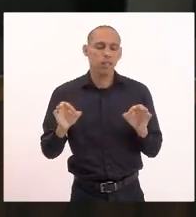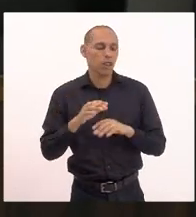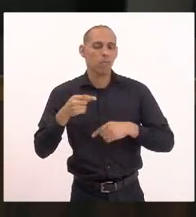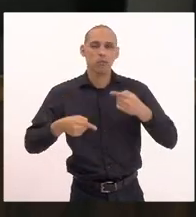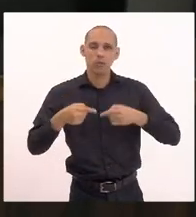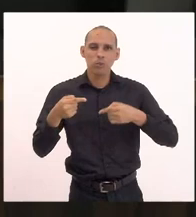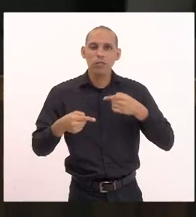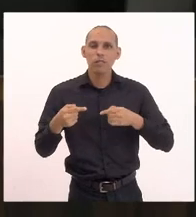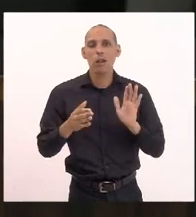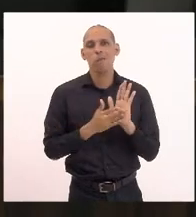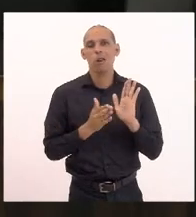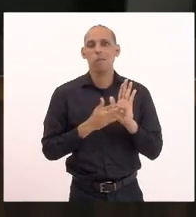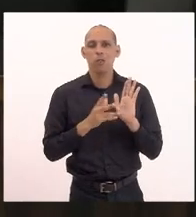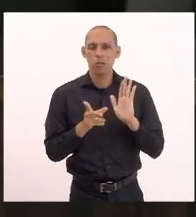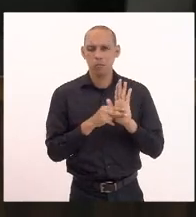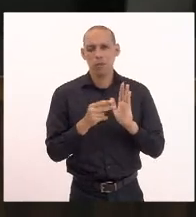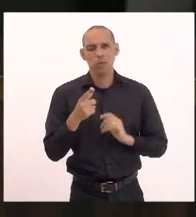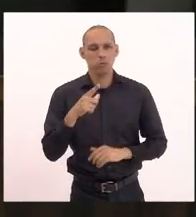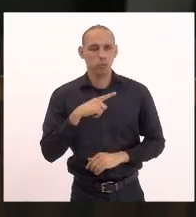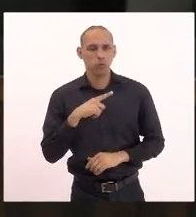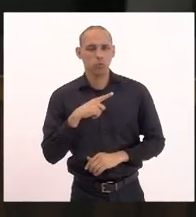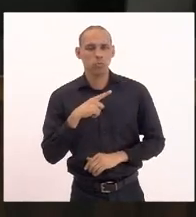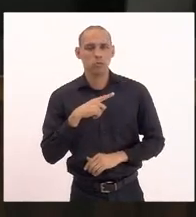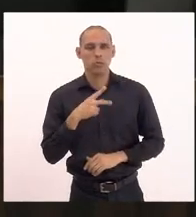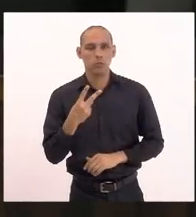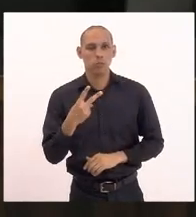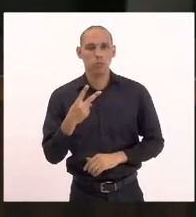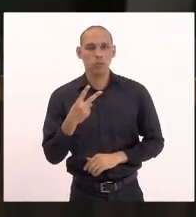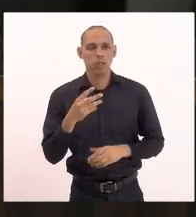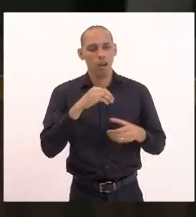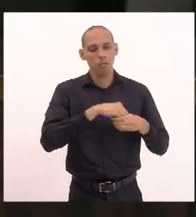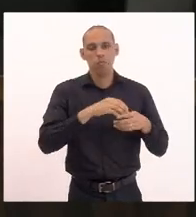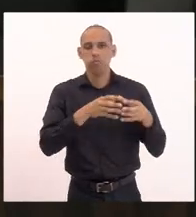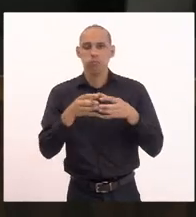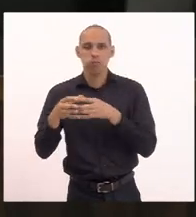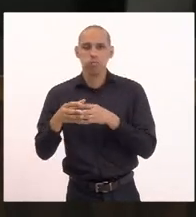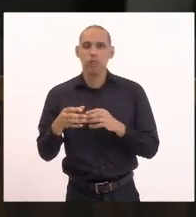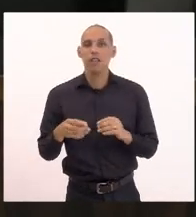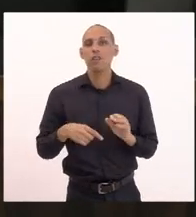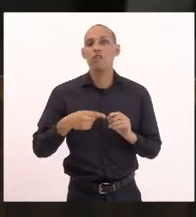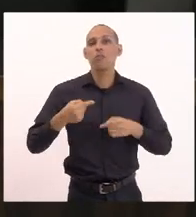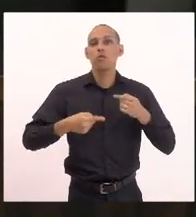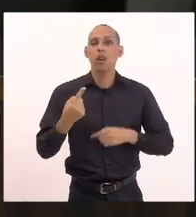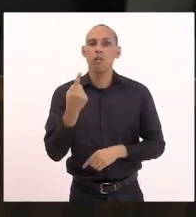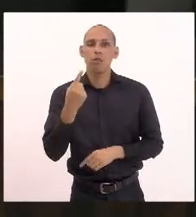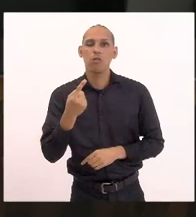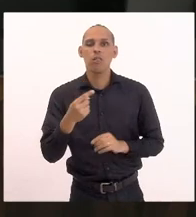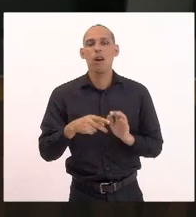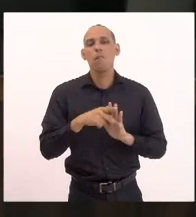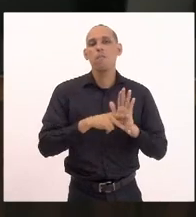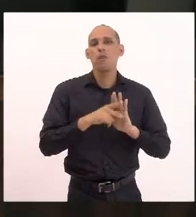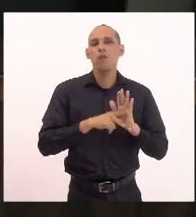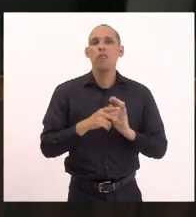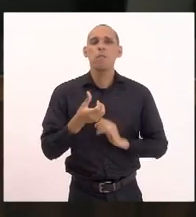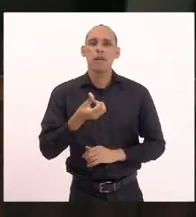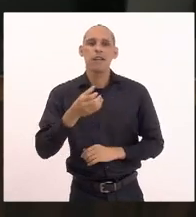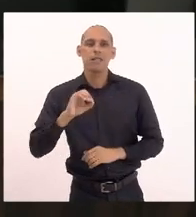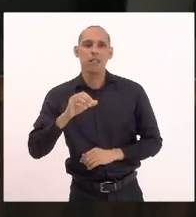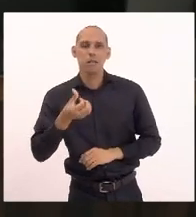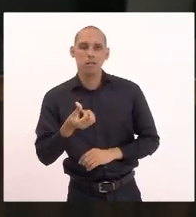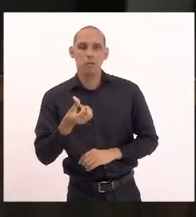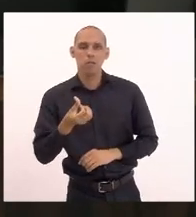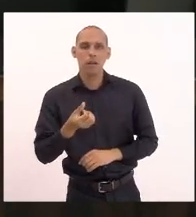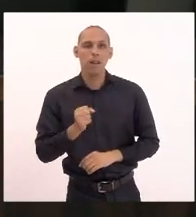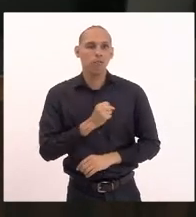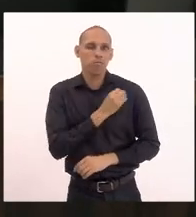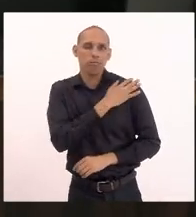discussão. O presidente de proposta recebeu duas emendas e retorna às comissões. Em discussão única, projeto de resolução 606-2021, de autoria do deputado